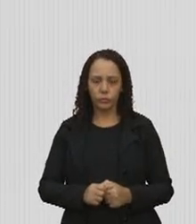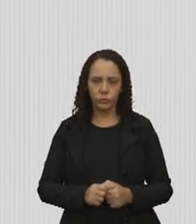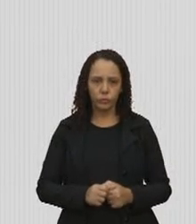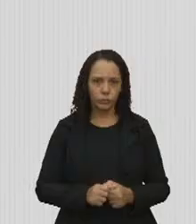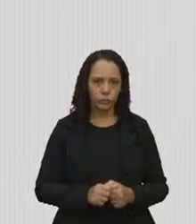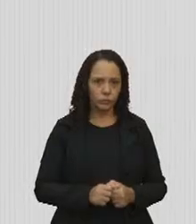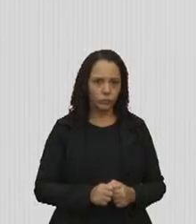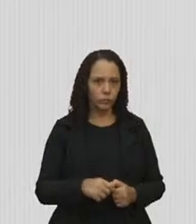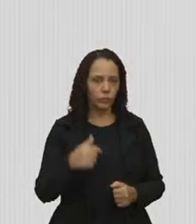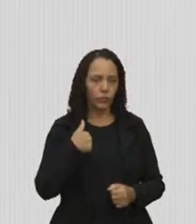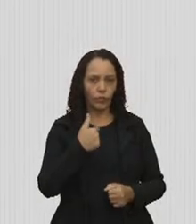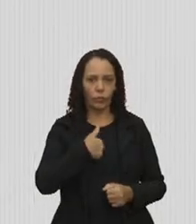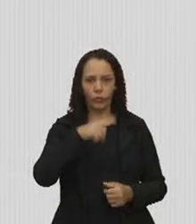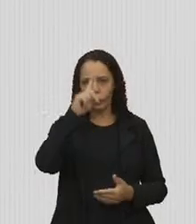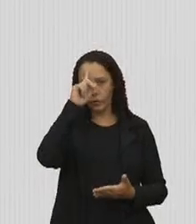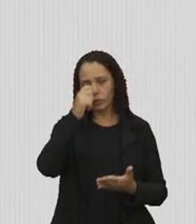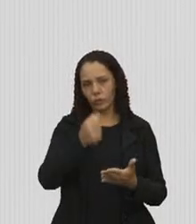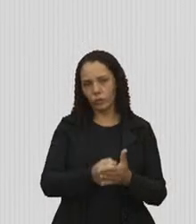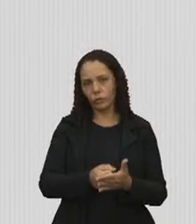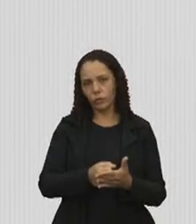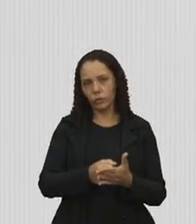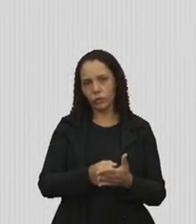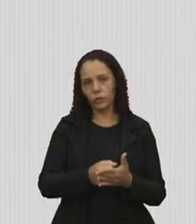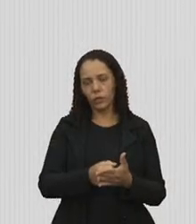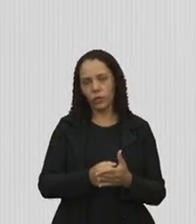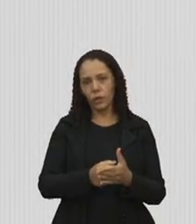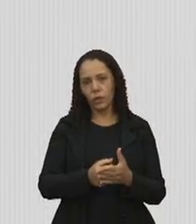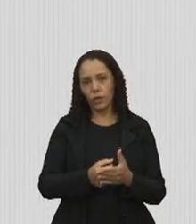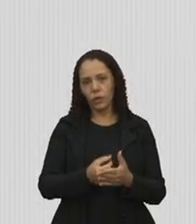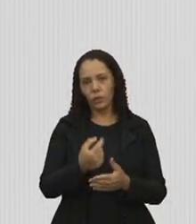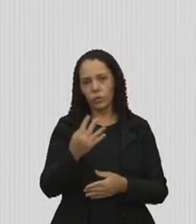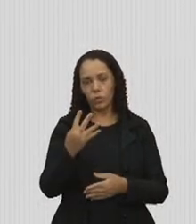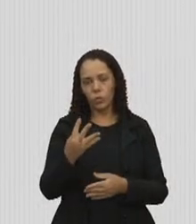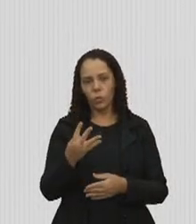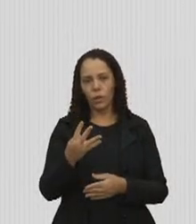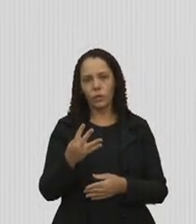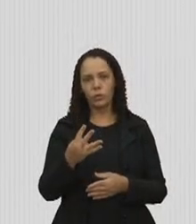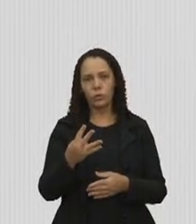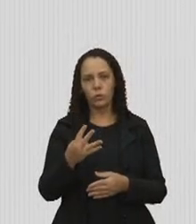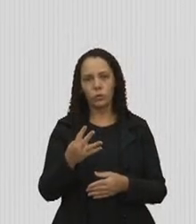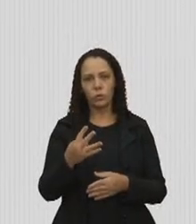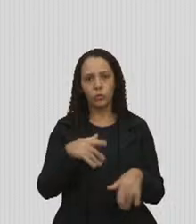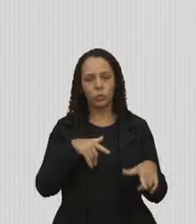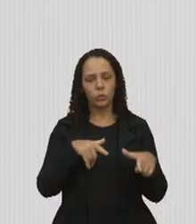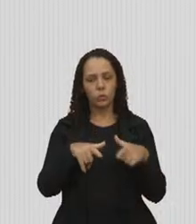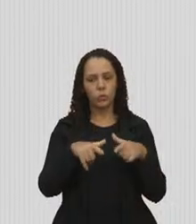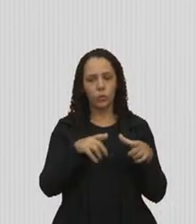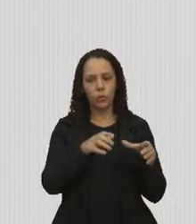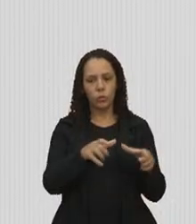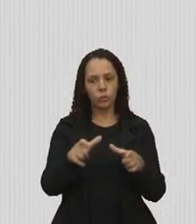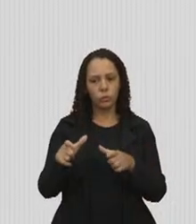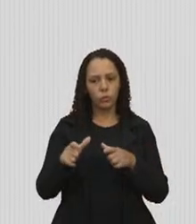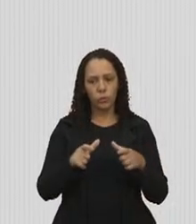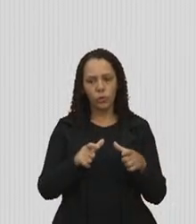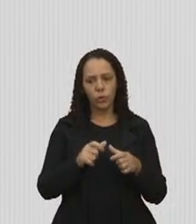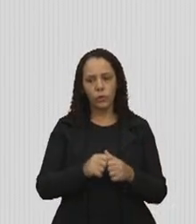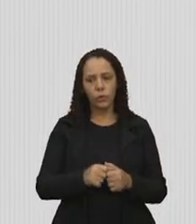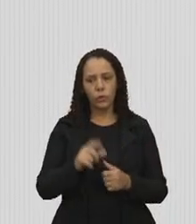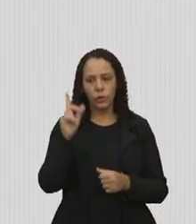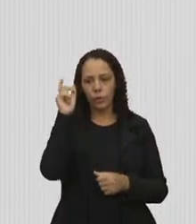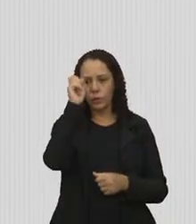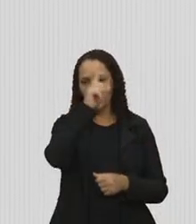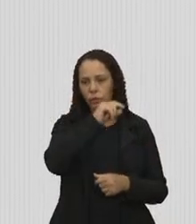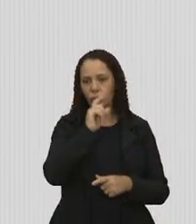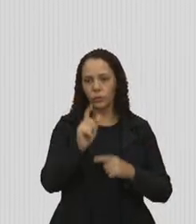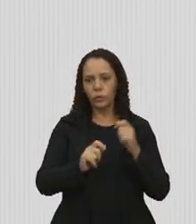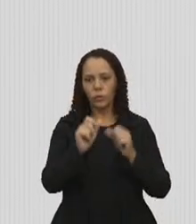uma vez que a gente definiu esses 4 eixos de trabalho, de acordo com a estrutura dos institutos federais, fica bem difícil a gente